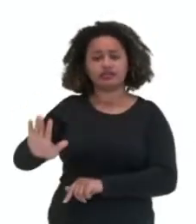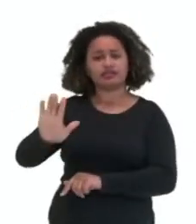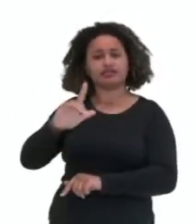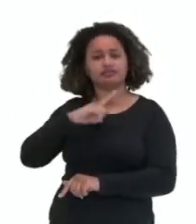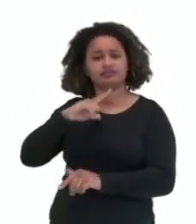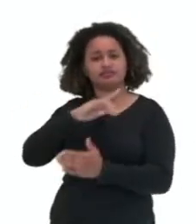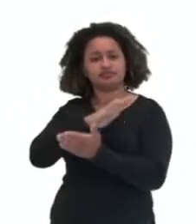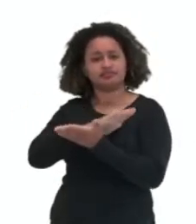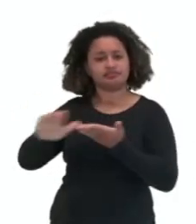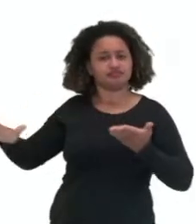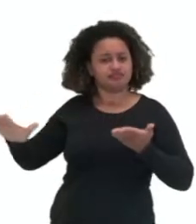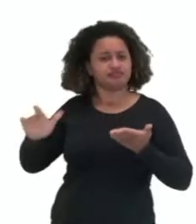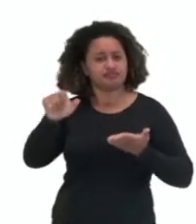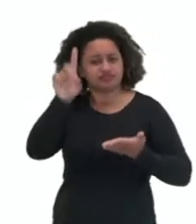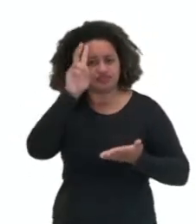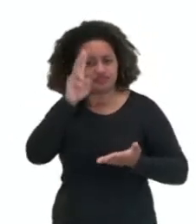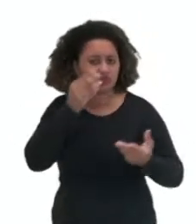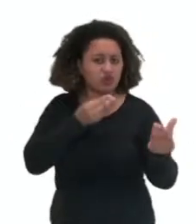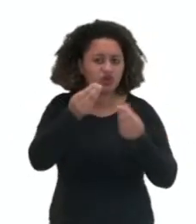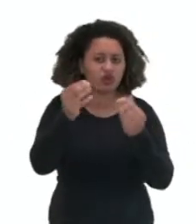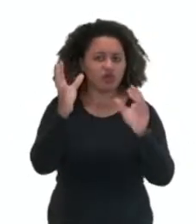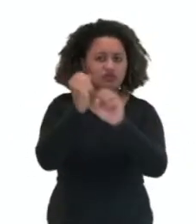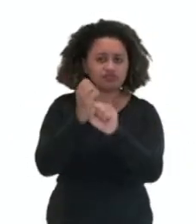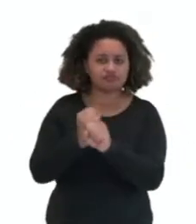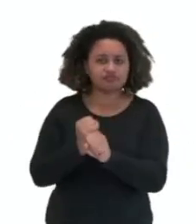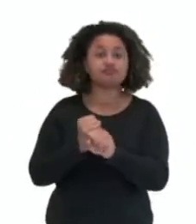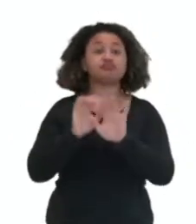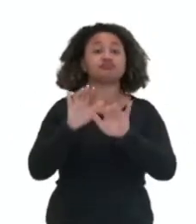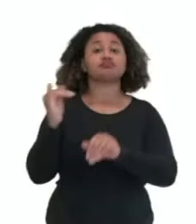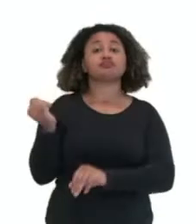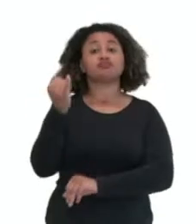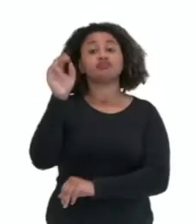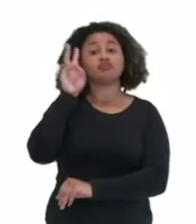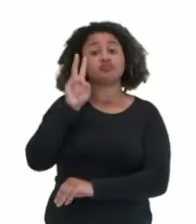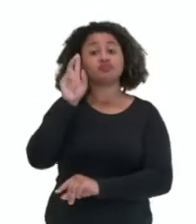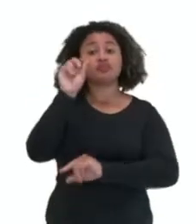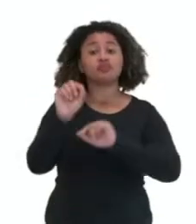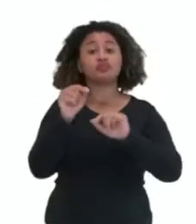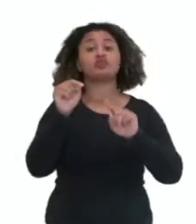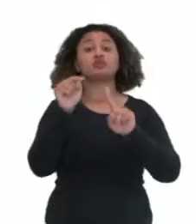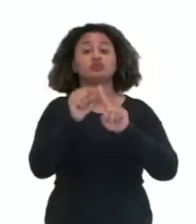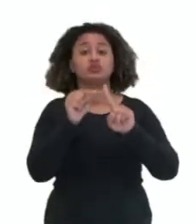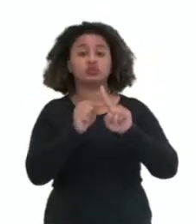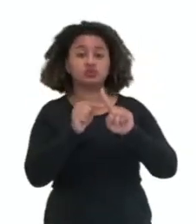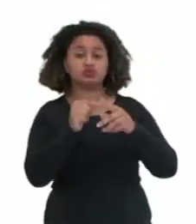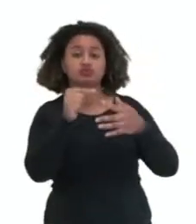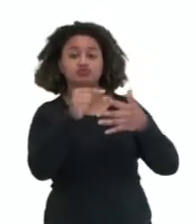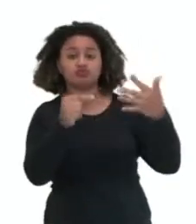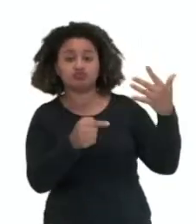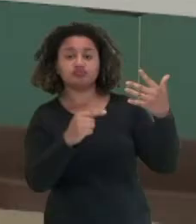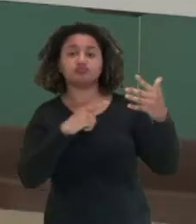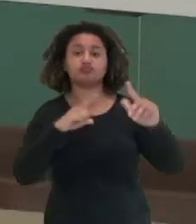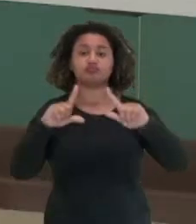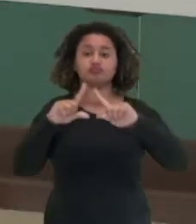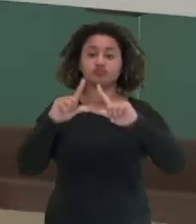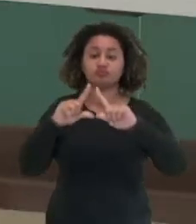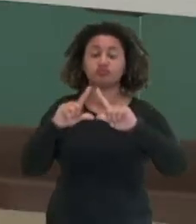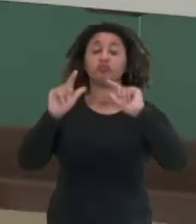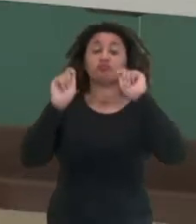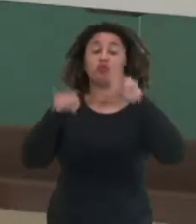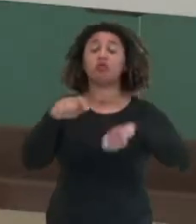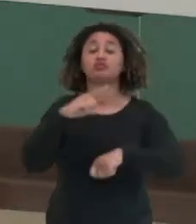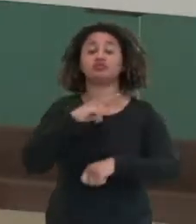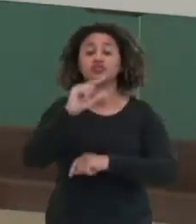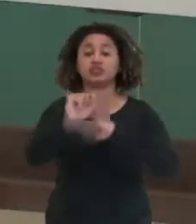plana? Bom, para isso, é importante lembrarmos que a classificação dos triângulos pode